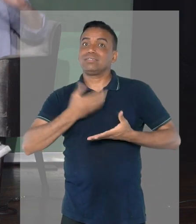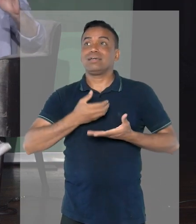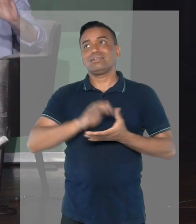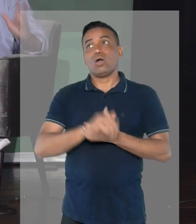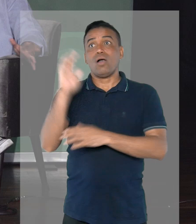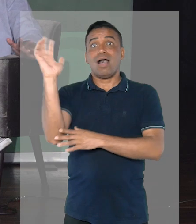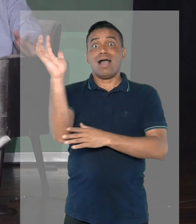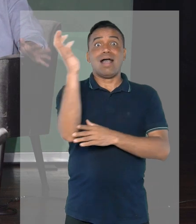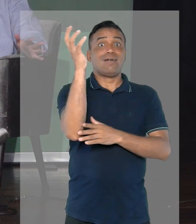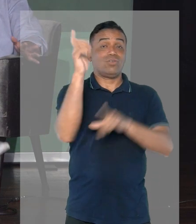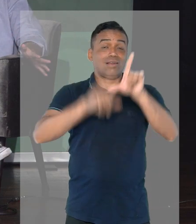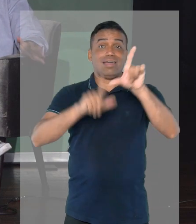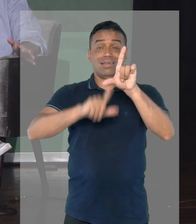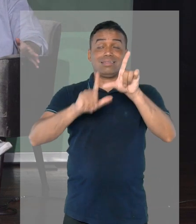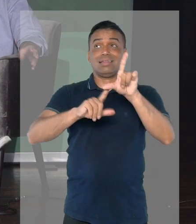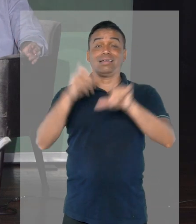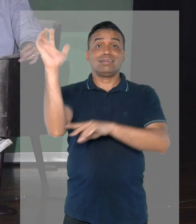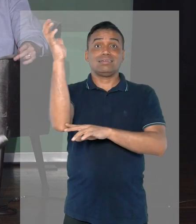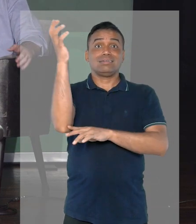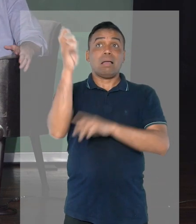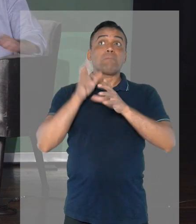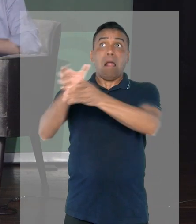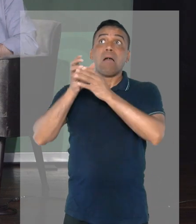na Letras, caem 422 poetas ruins.